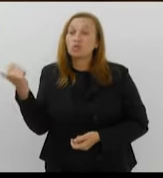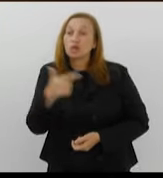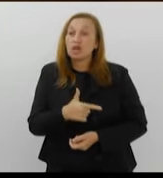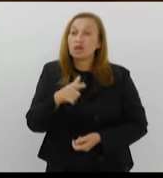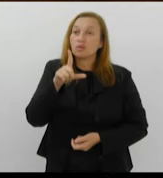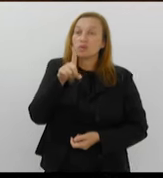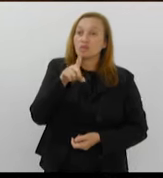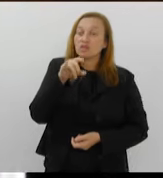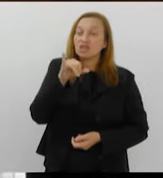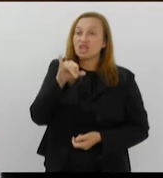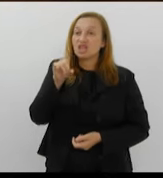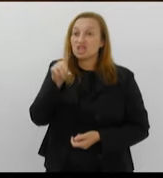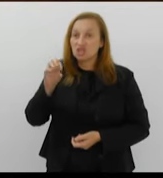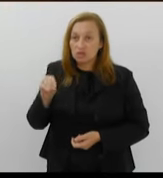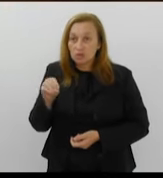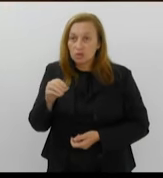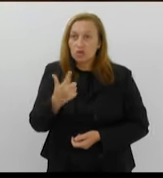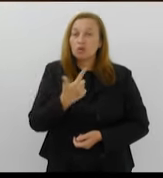e outros